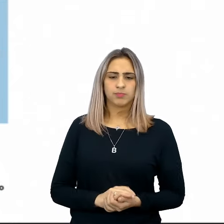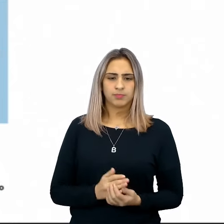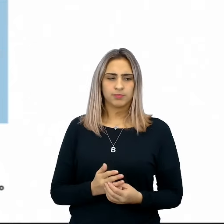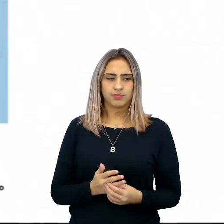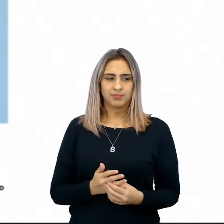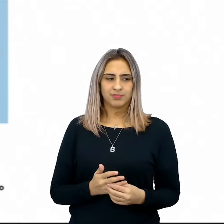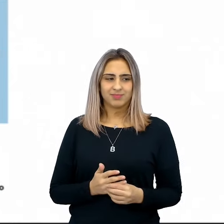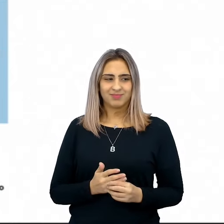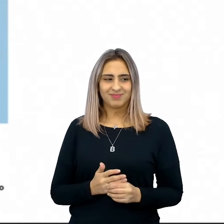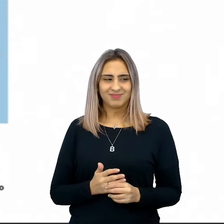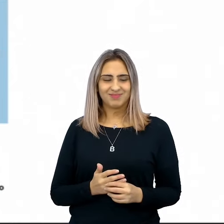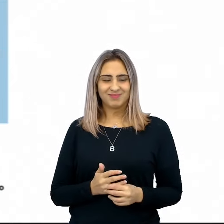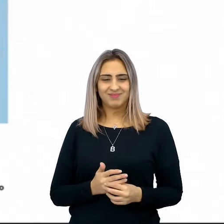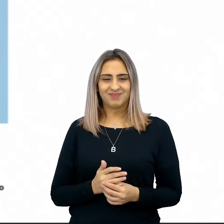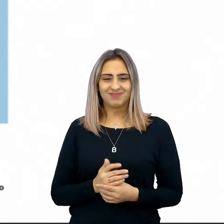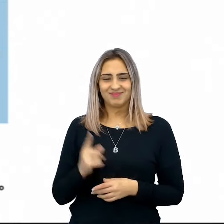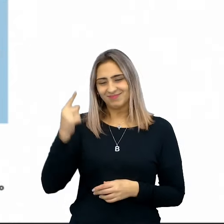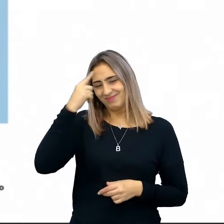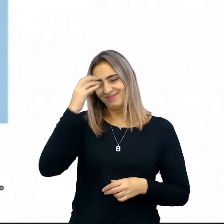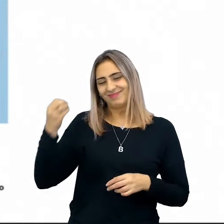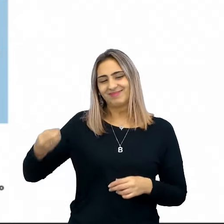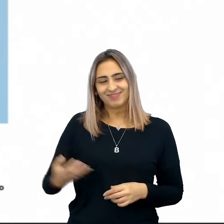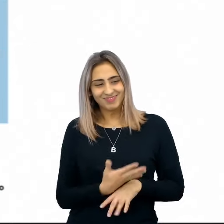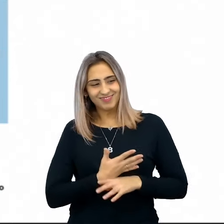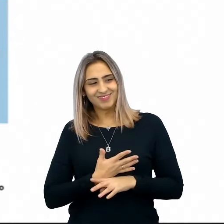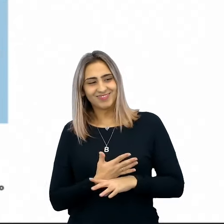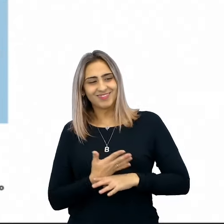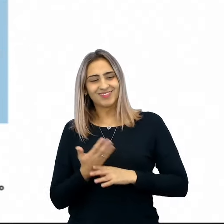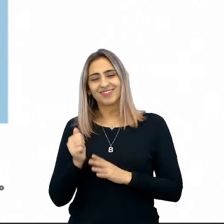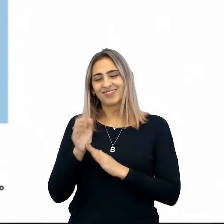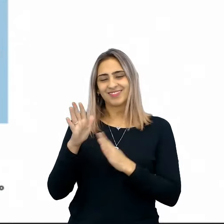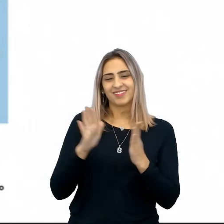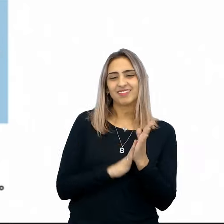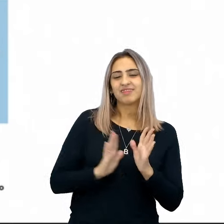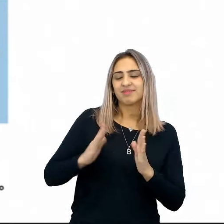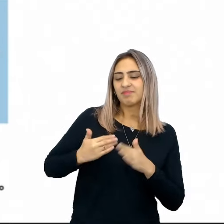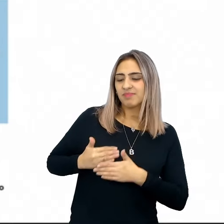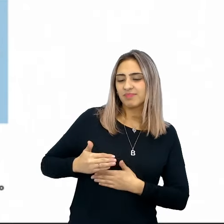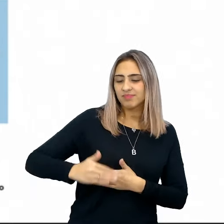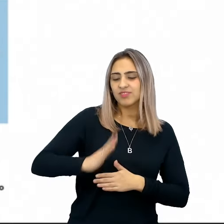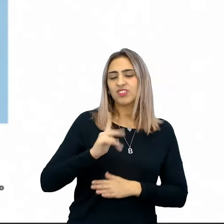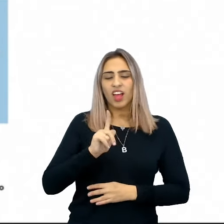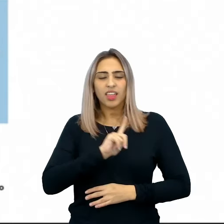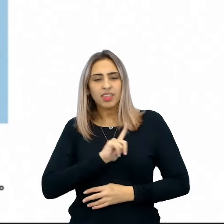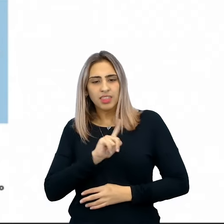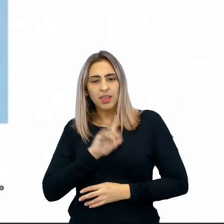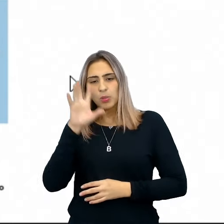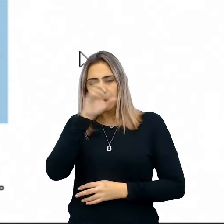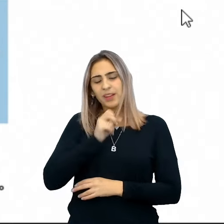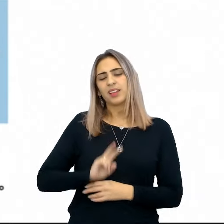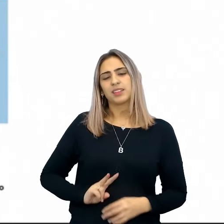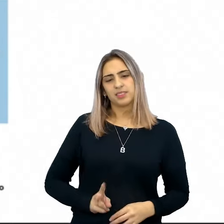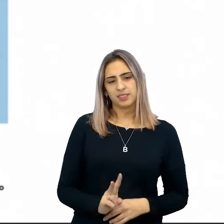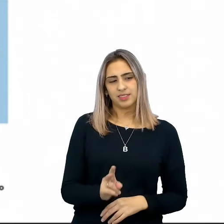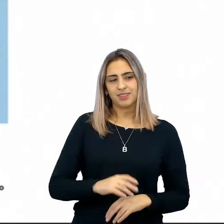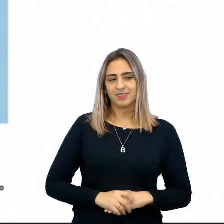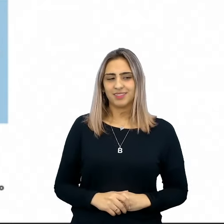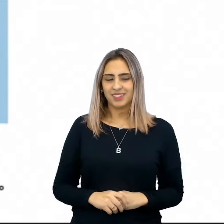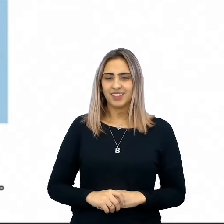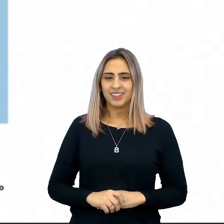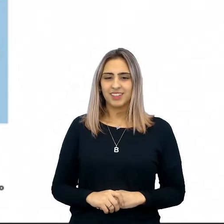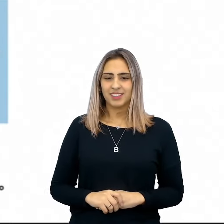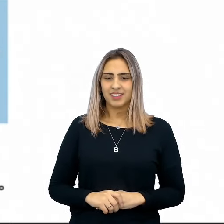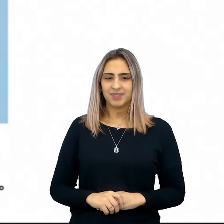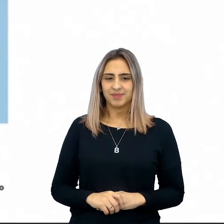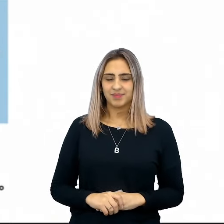aquelas atividades e pensar novas atividades a partir das atividades que já tem ali no Aprender Sempre ou no